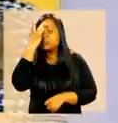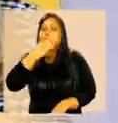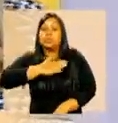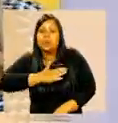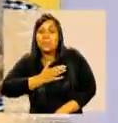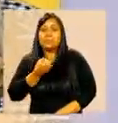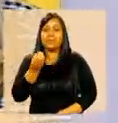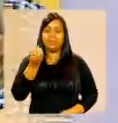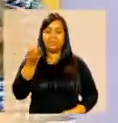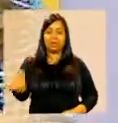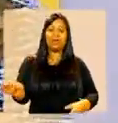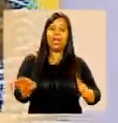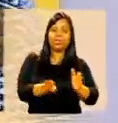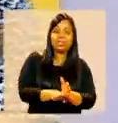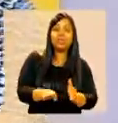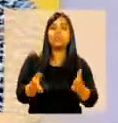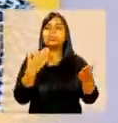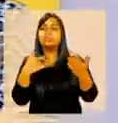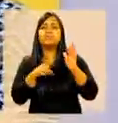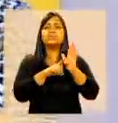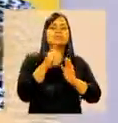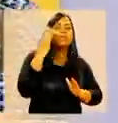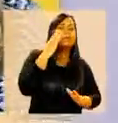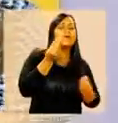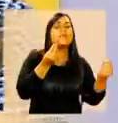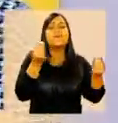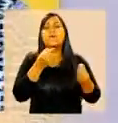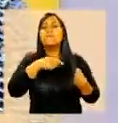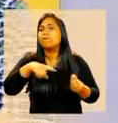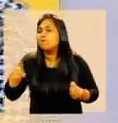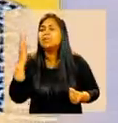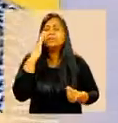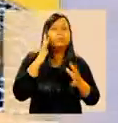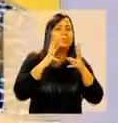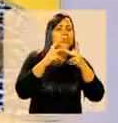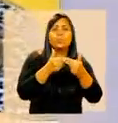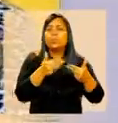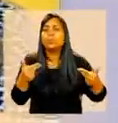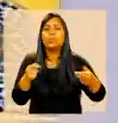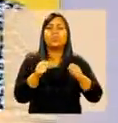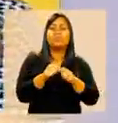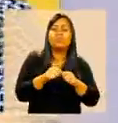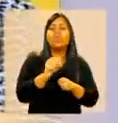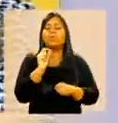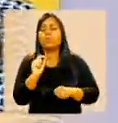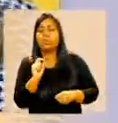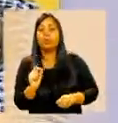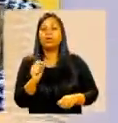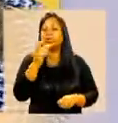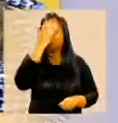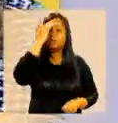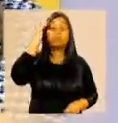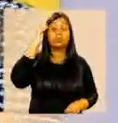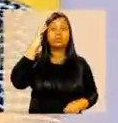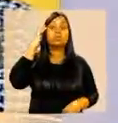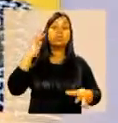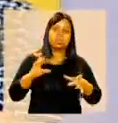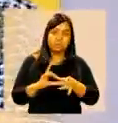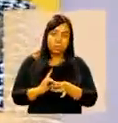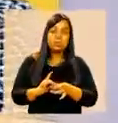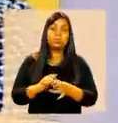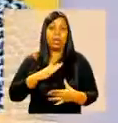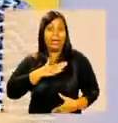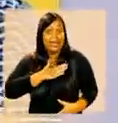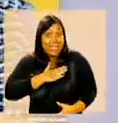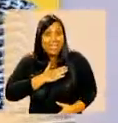viagem. Então, quando a gente chega, eles querem saber como é que foi, quero saber tudo, o que você fez. Então, são pessoas que estão ali no meio,